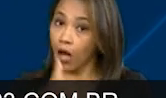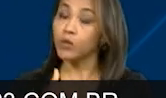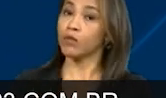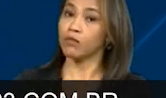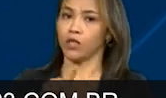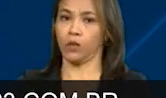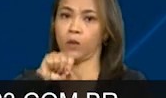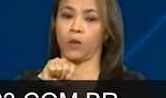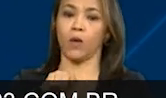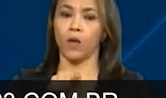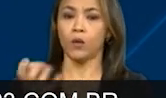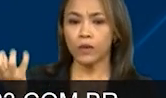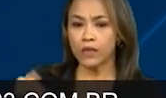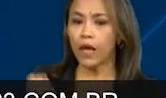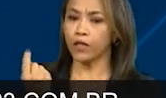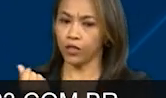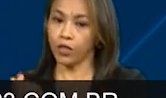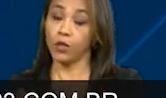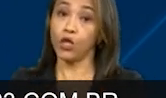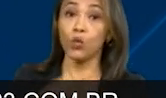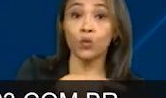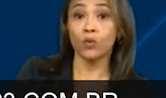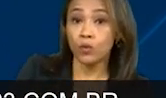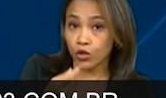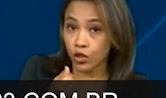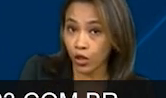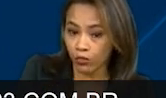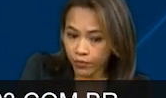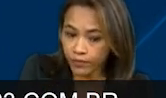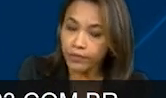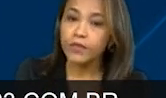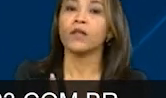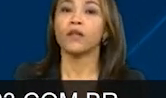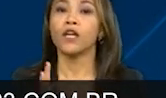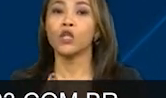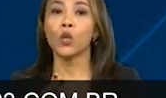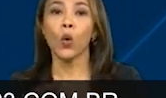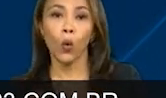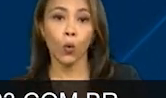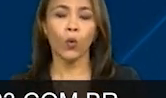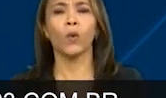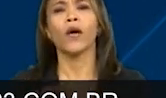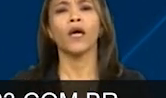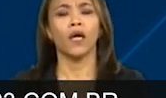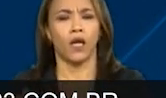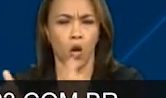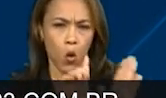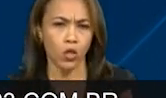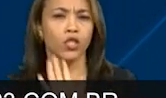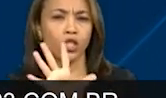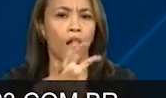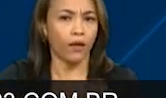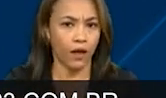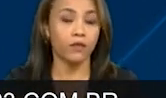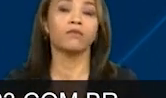o picsac e o pics troco que permitem recebimento de dinheiro em espécie em comércios cadastrados também